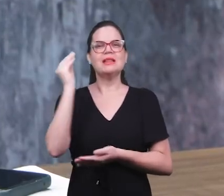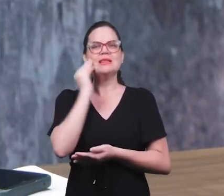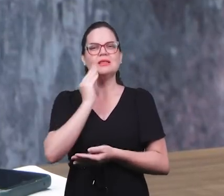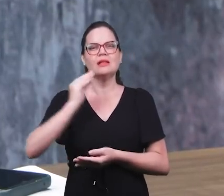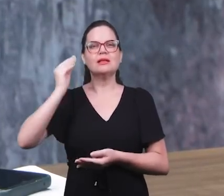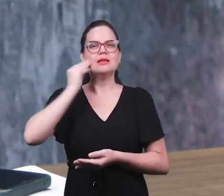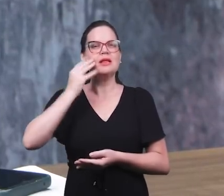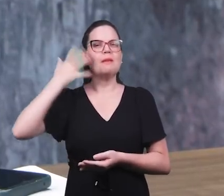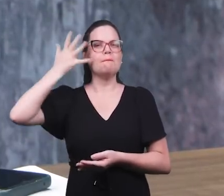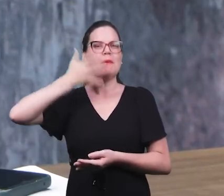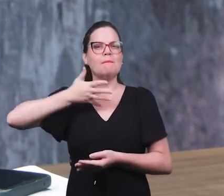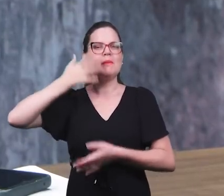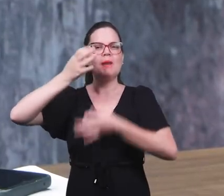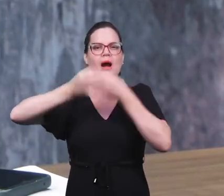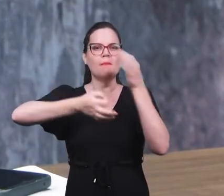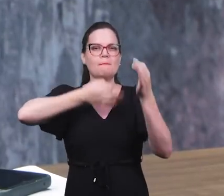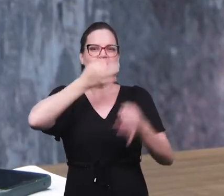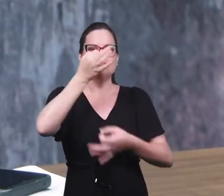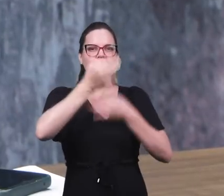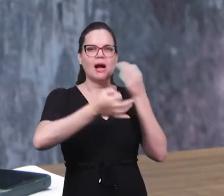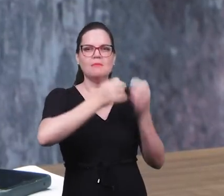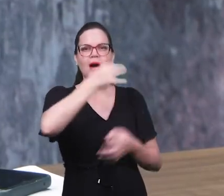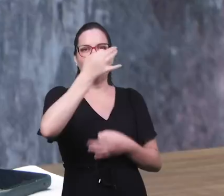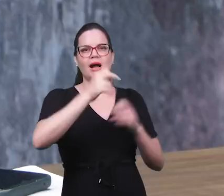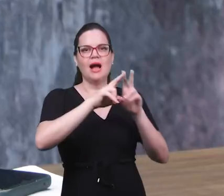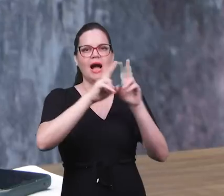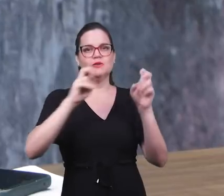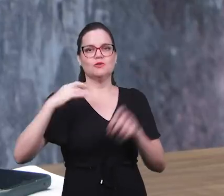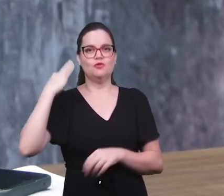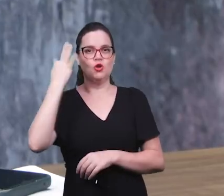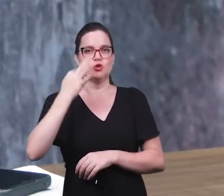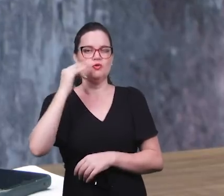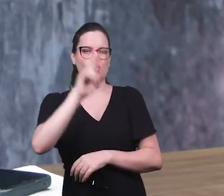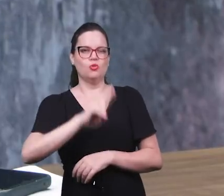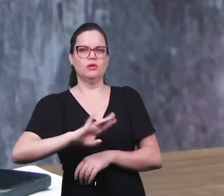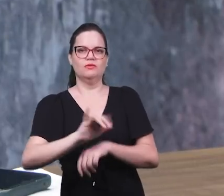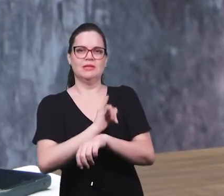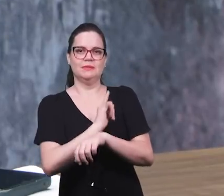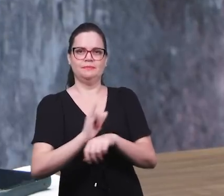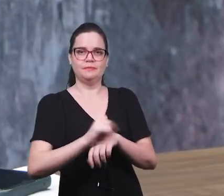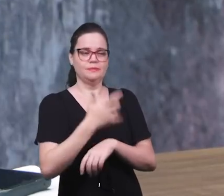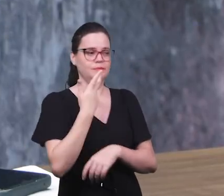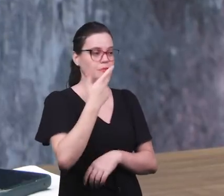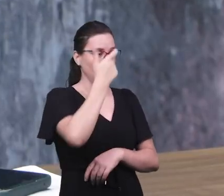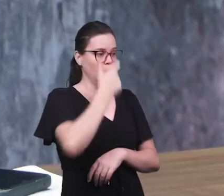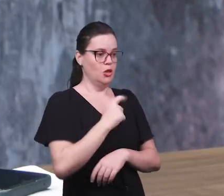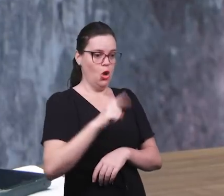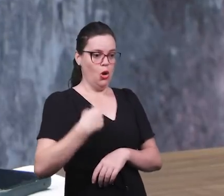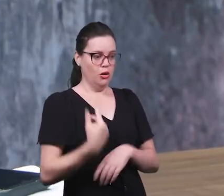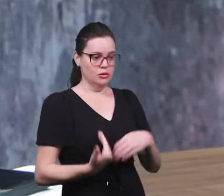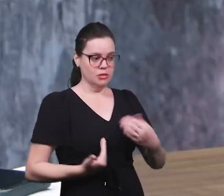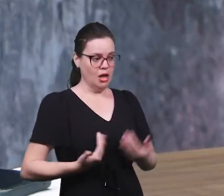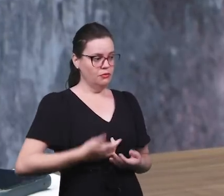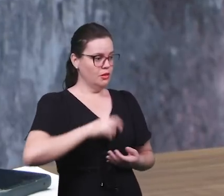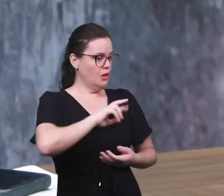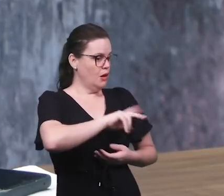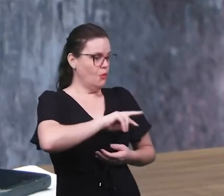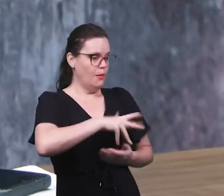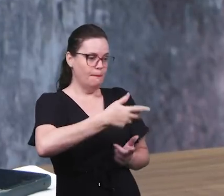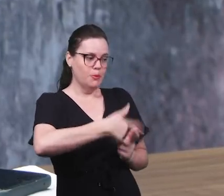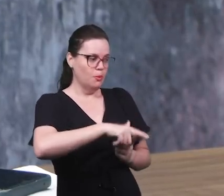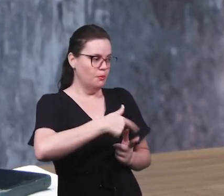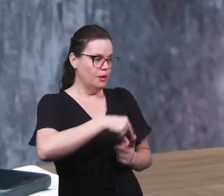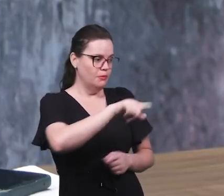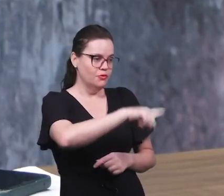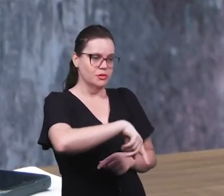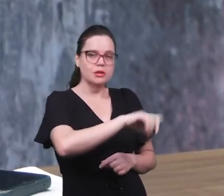argumentos racionais a fé cristã, dizendo que eles não eram um problema de Estado, que muito pelo contrário, inclusive eles vão usar os